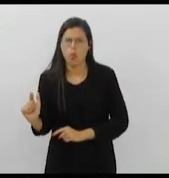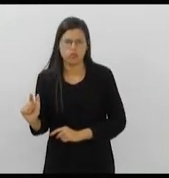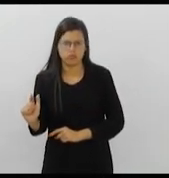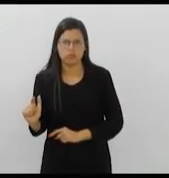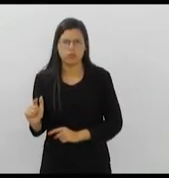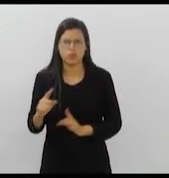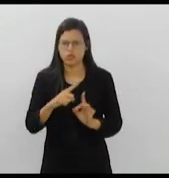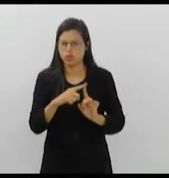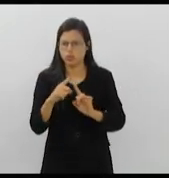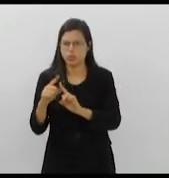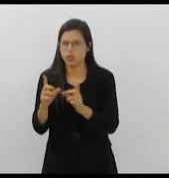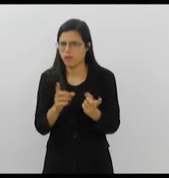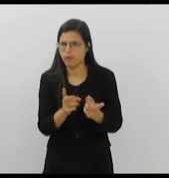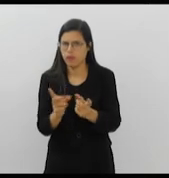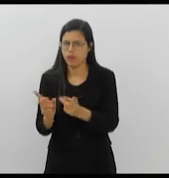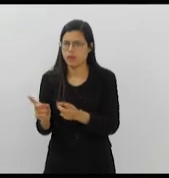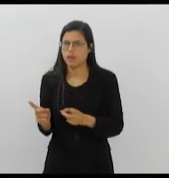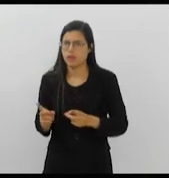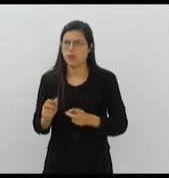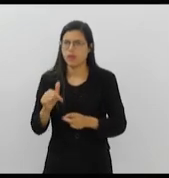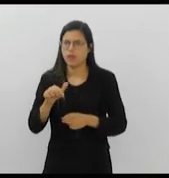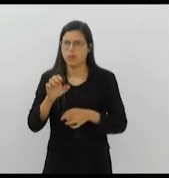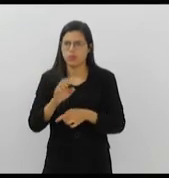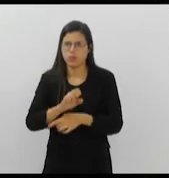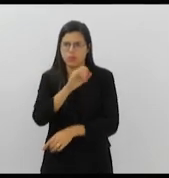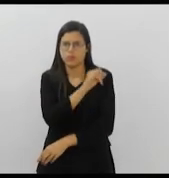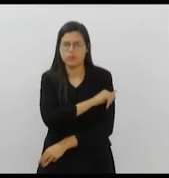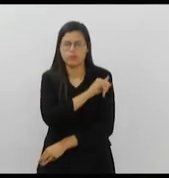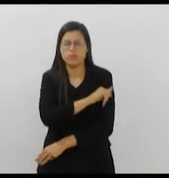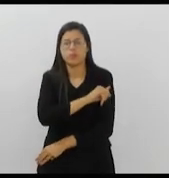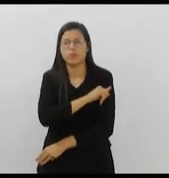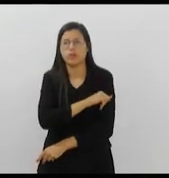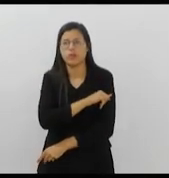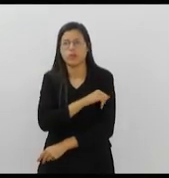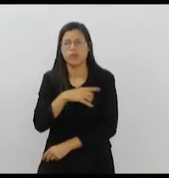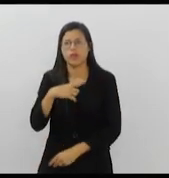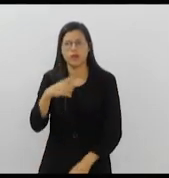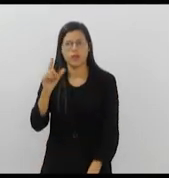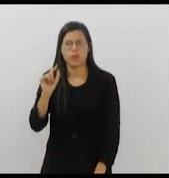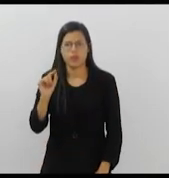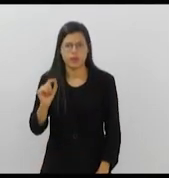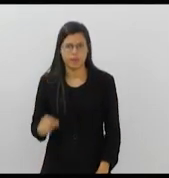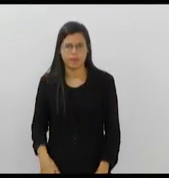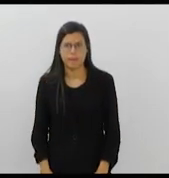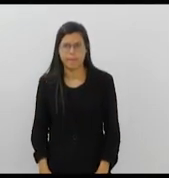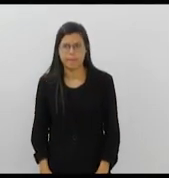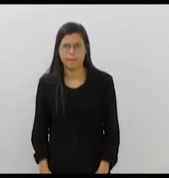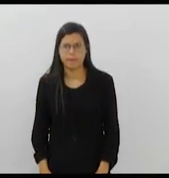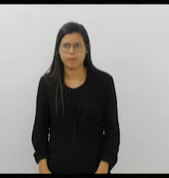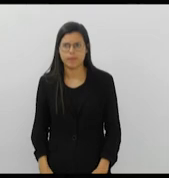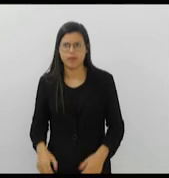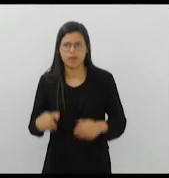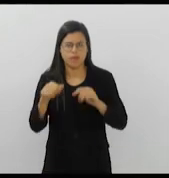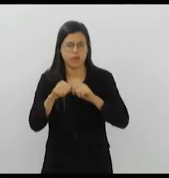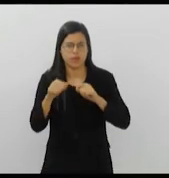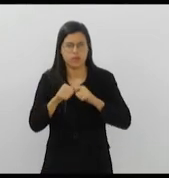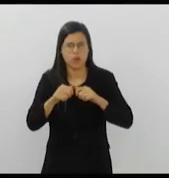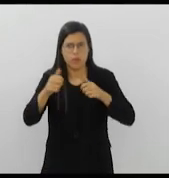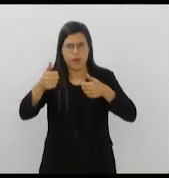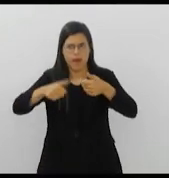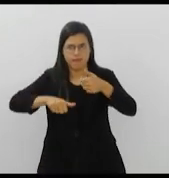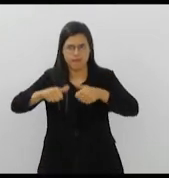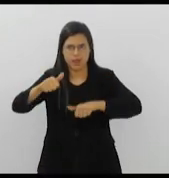alienações. E aqui para o estado do Rio de Janeiro, especialmente, teria a questão de fazer uma avaliação da